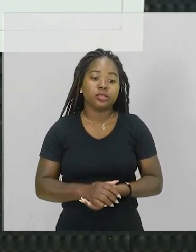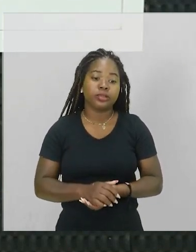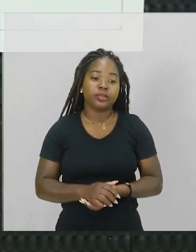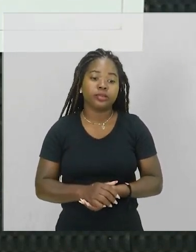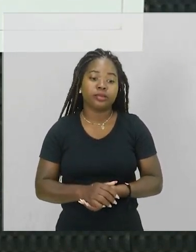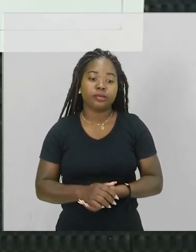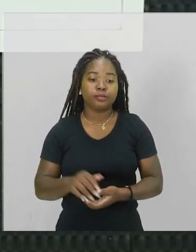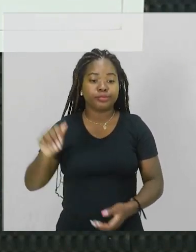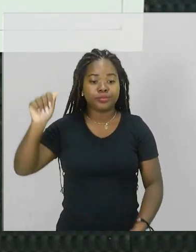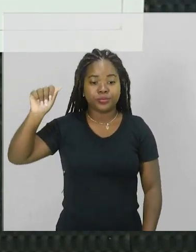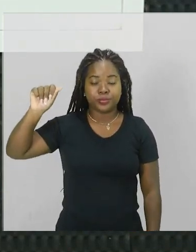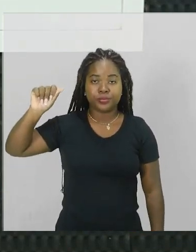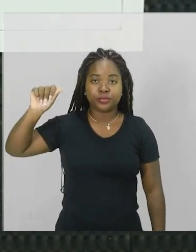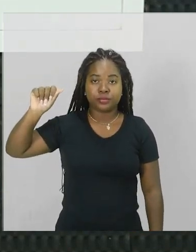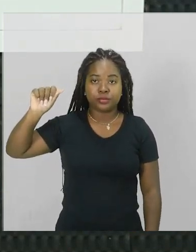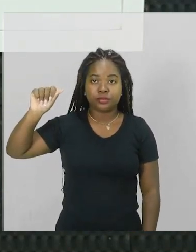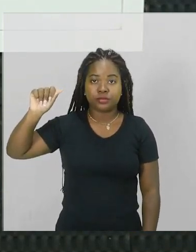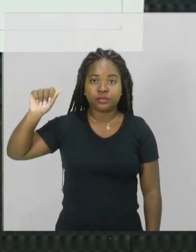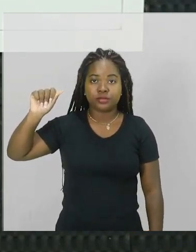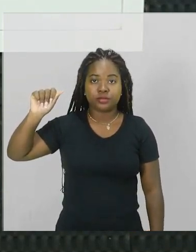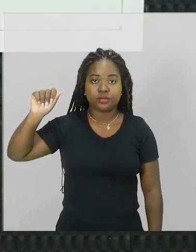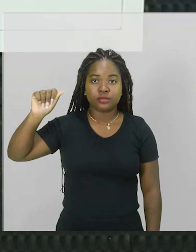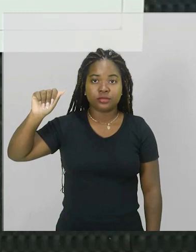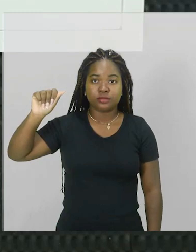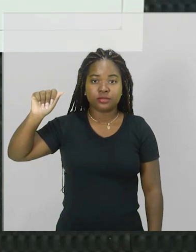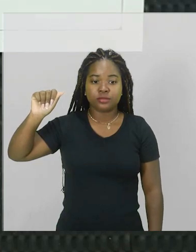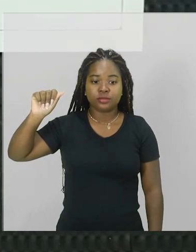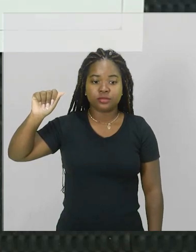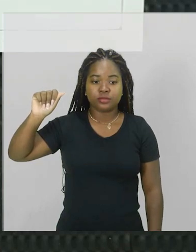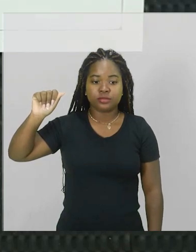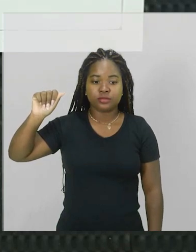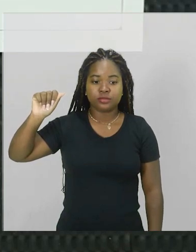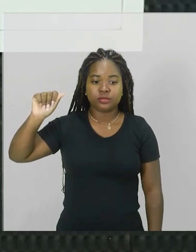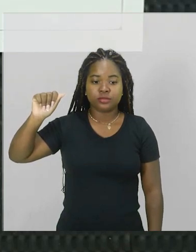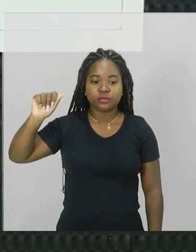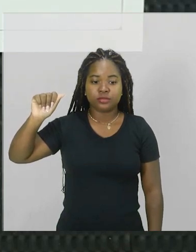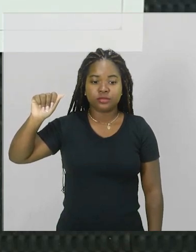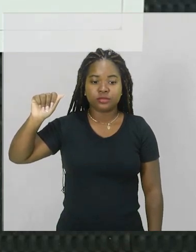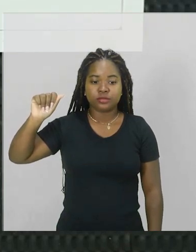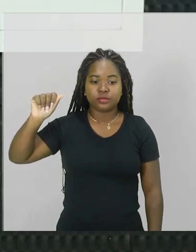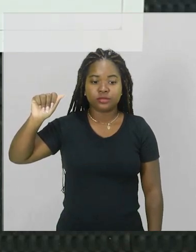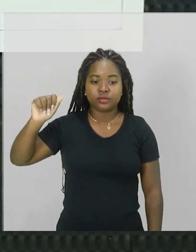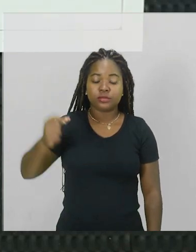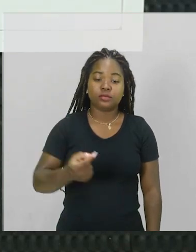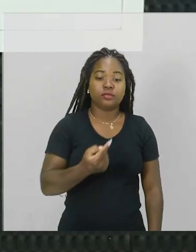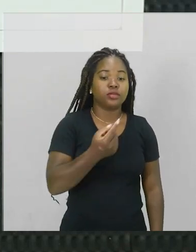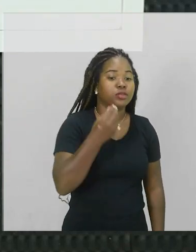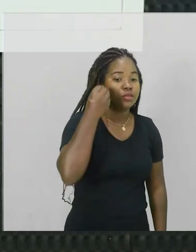opções. Letra A, né? Nós temos uma pessoa, né, no teste.